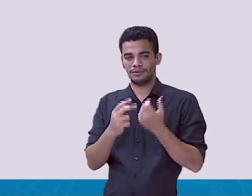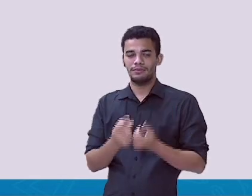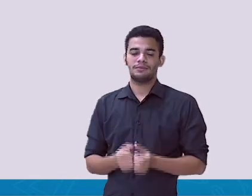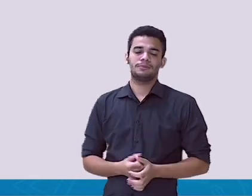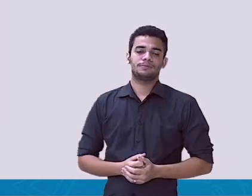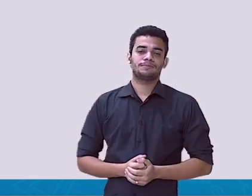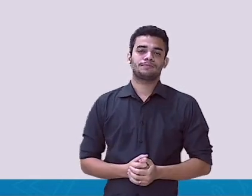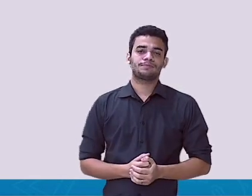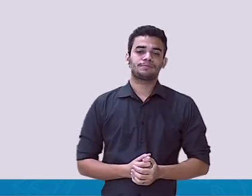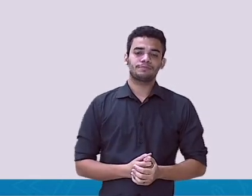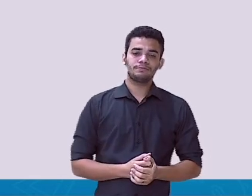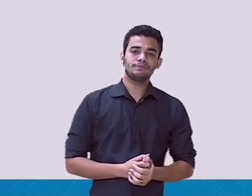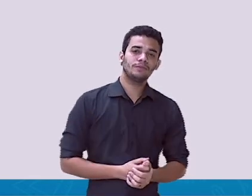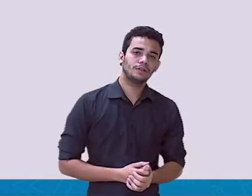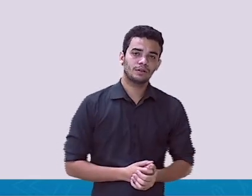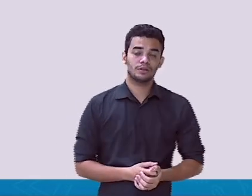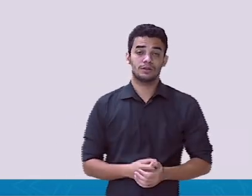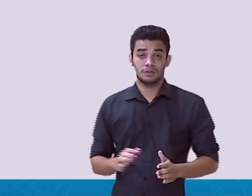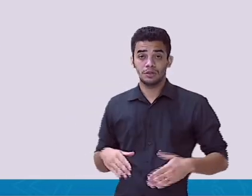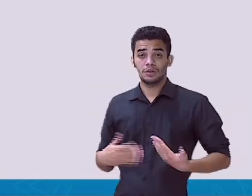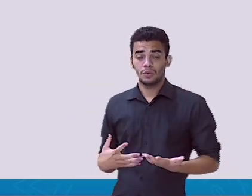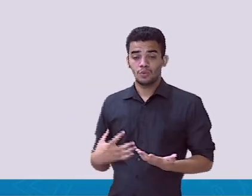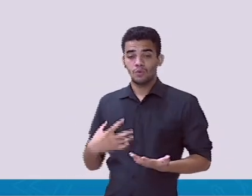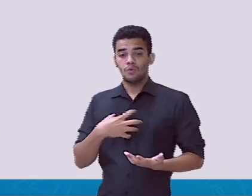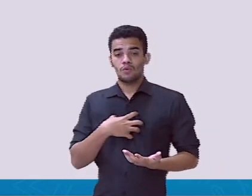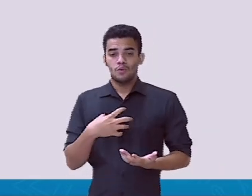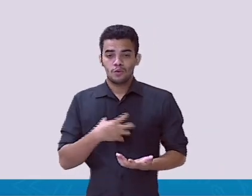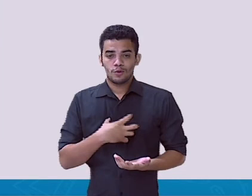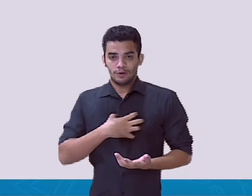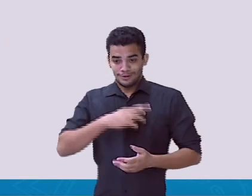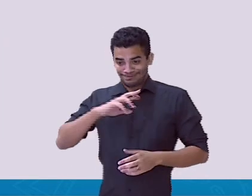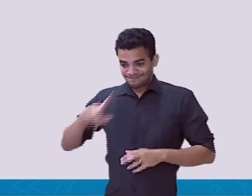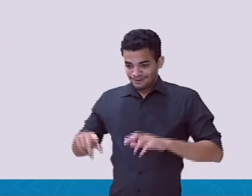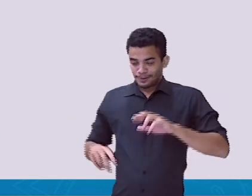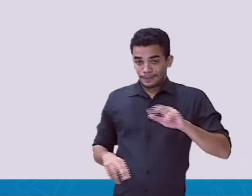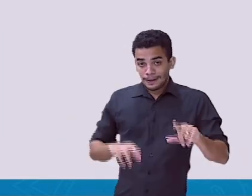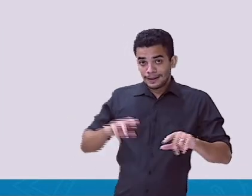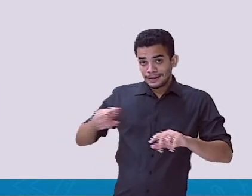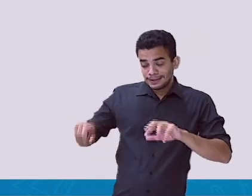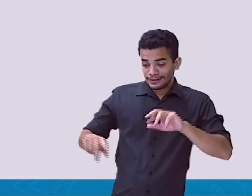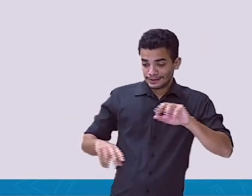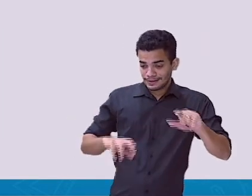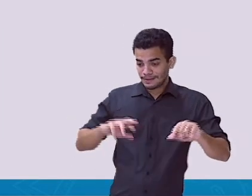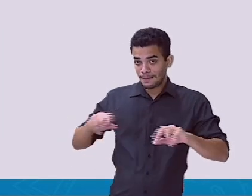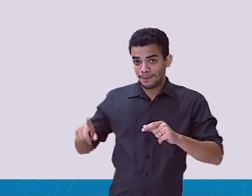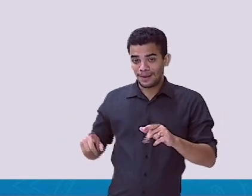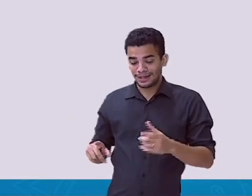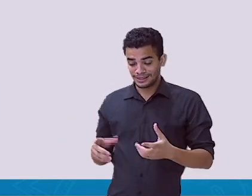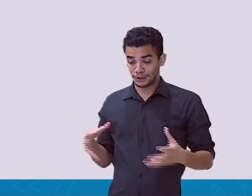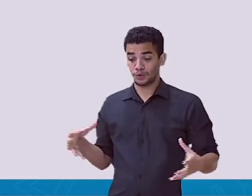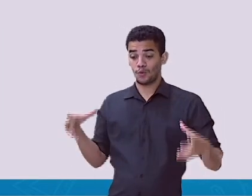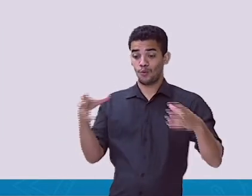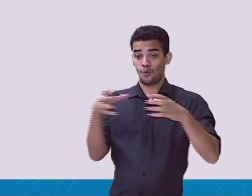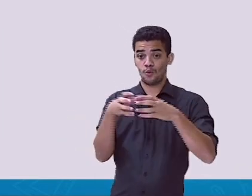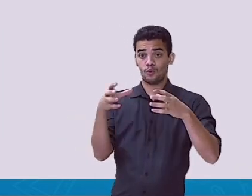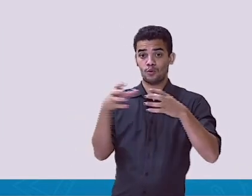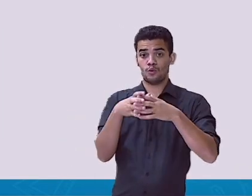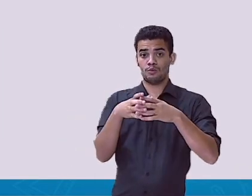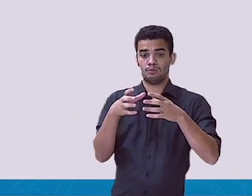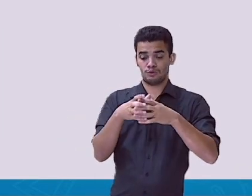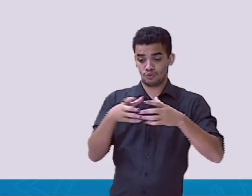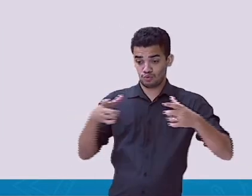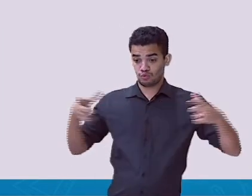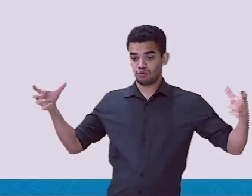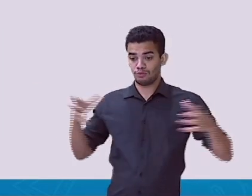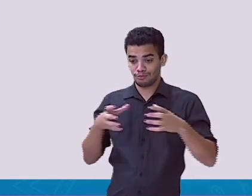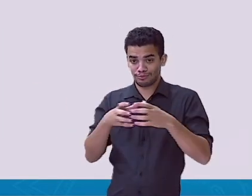bem. Percebem que a diferença dentro de um mesmo grupo, né? A gente tem classes e